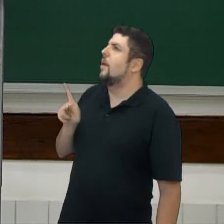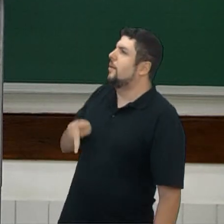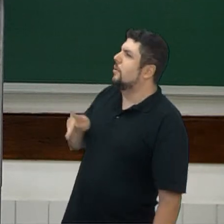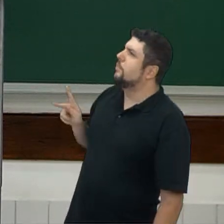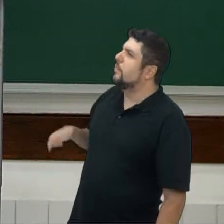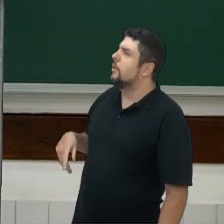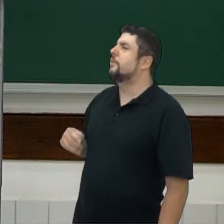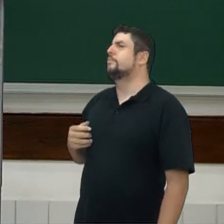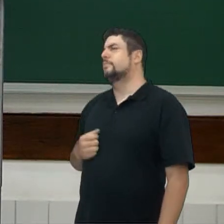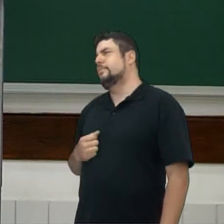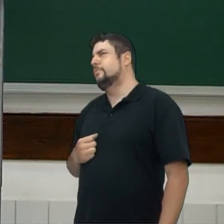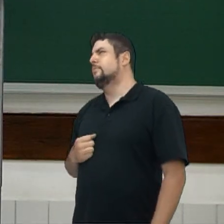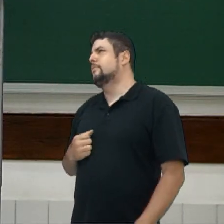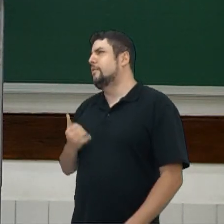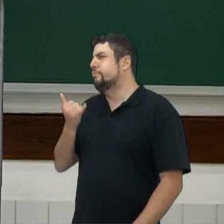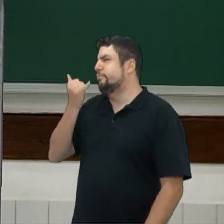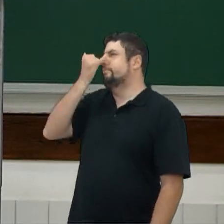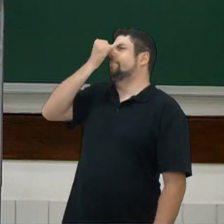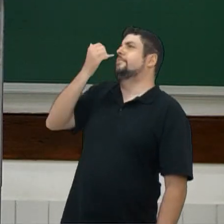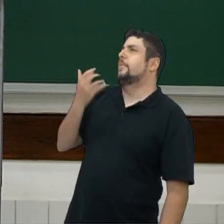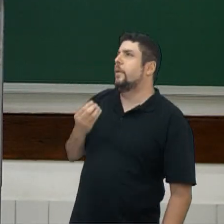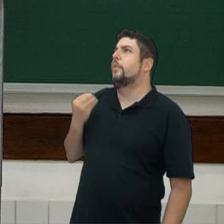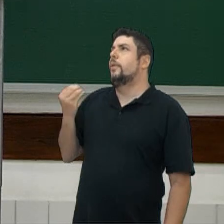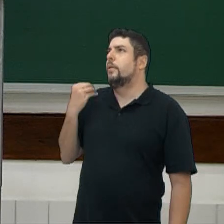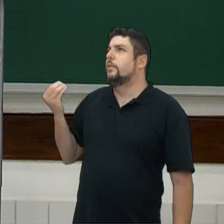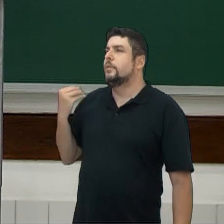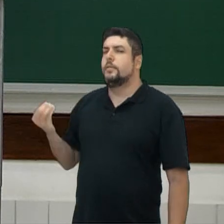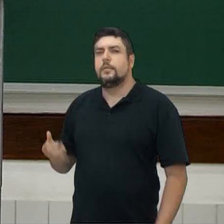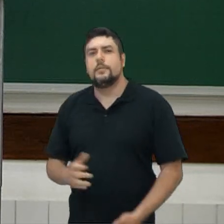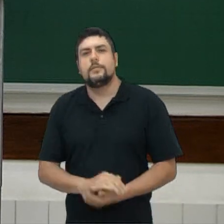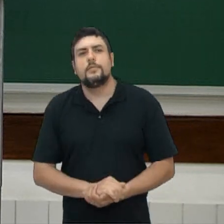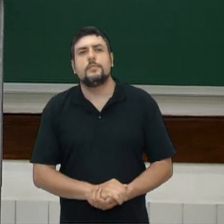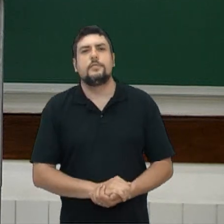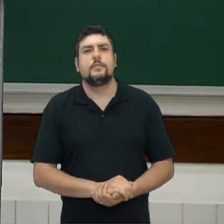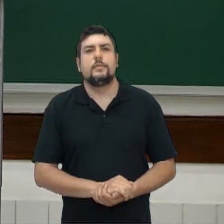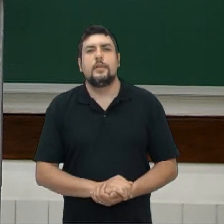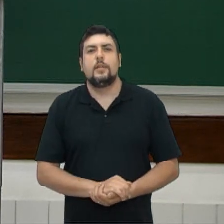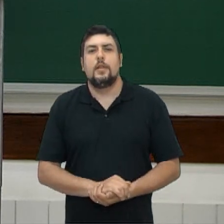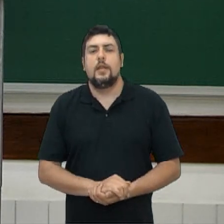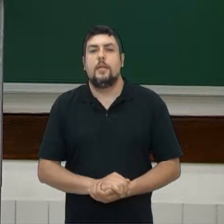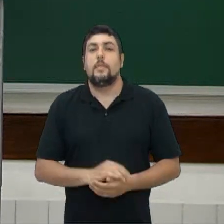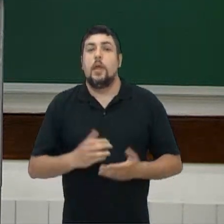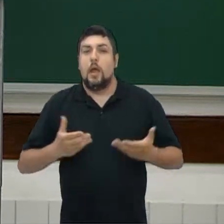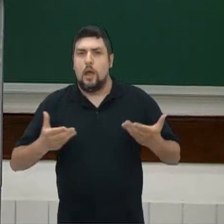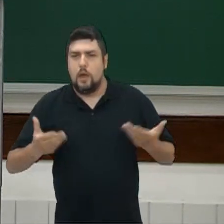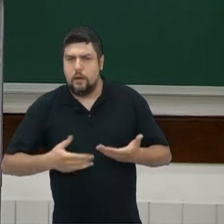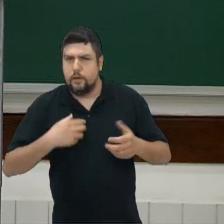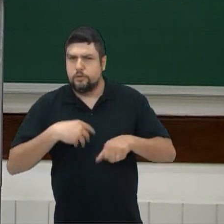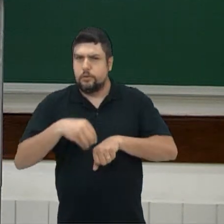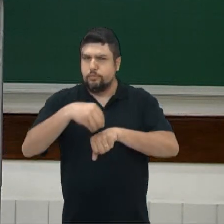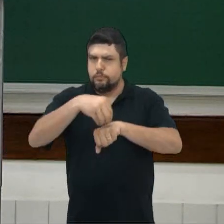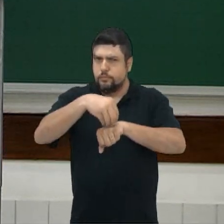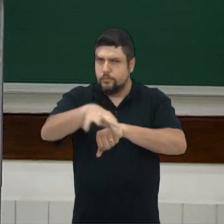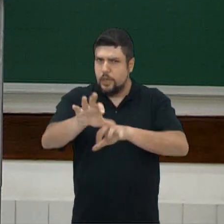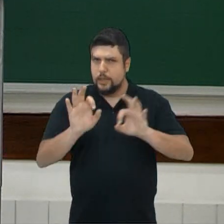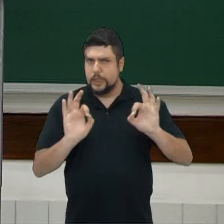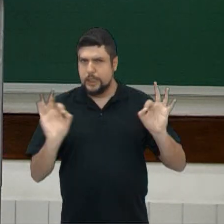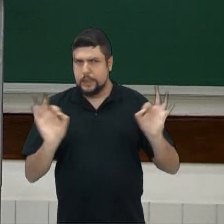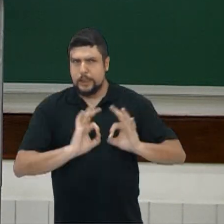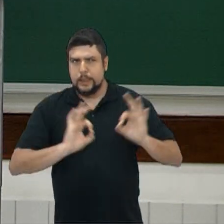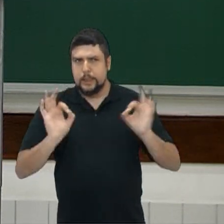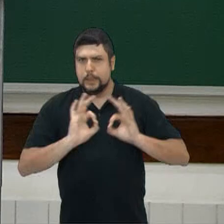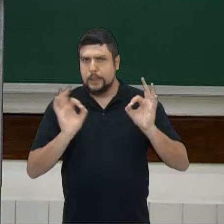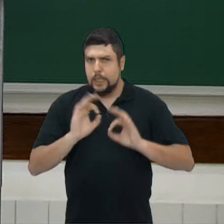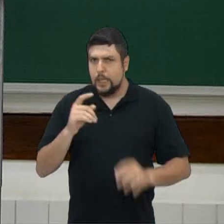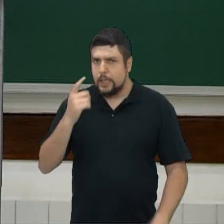Que mancadinha, né? Rapaz do céu. Não vou dar spoiler, não vou dar a resposta desse